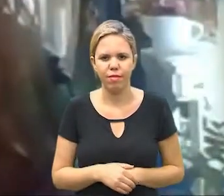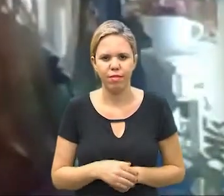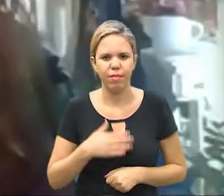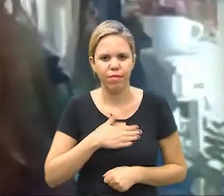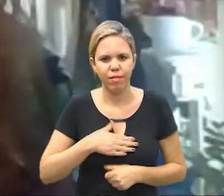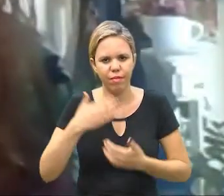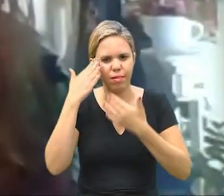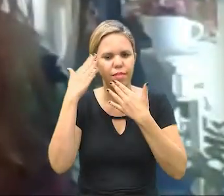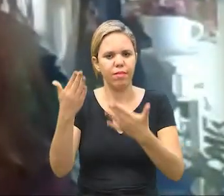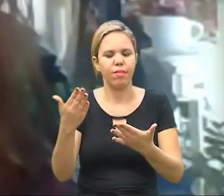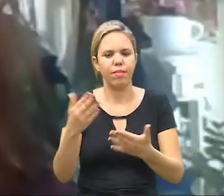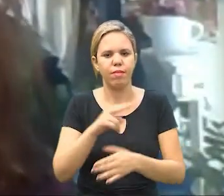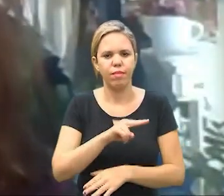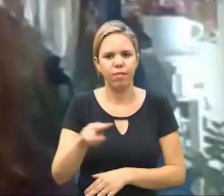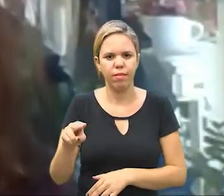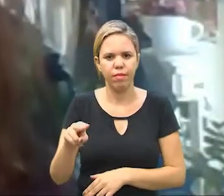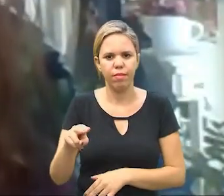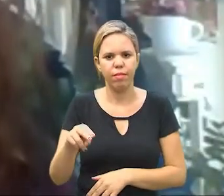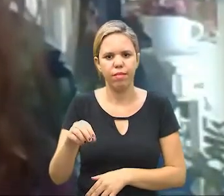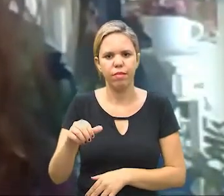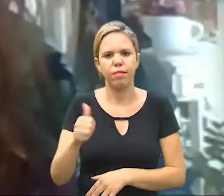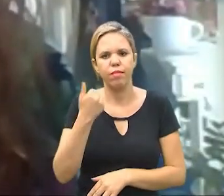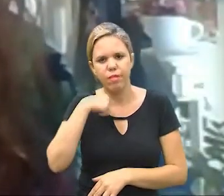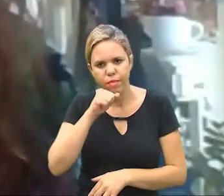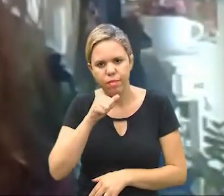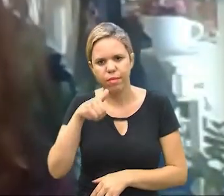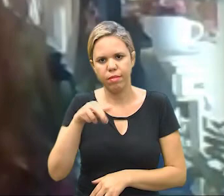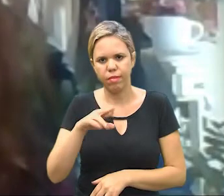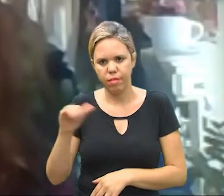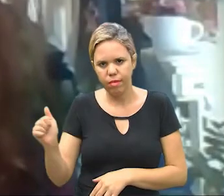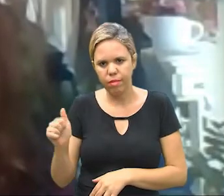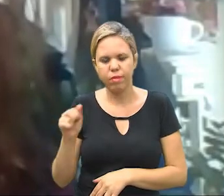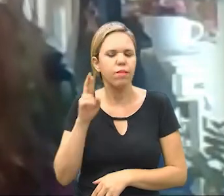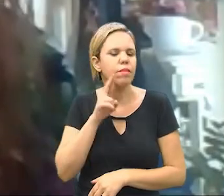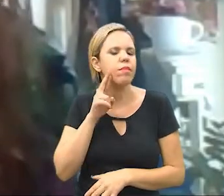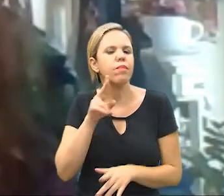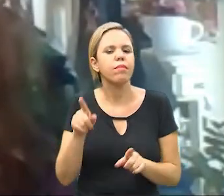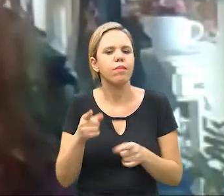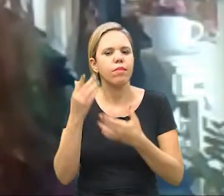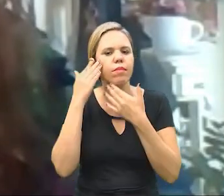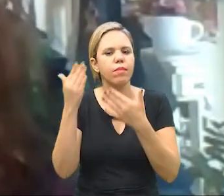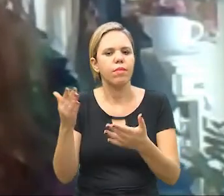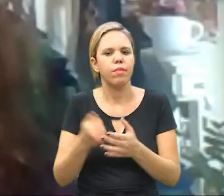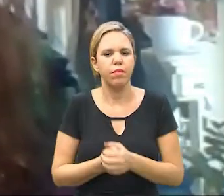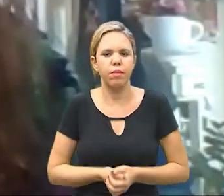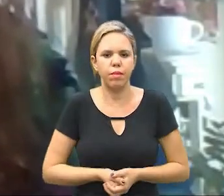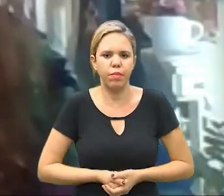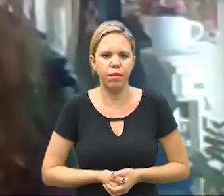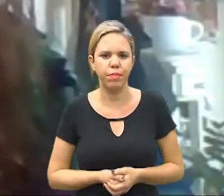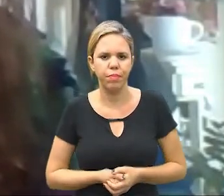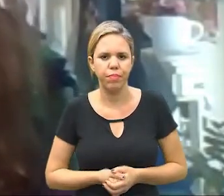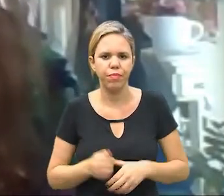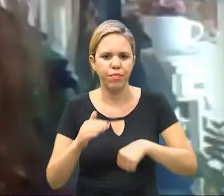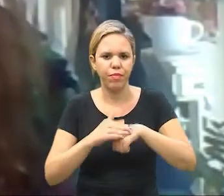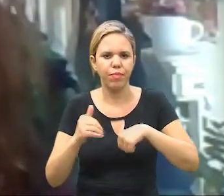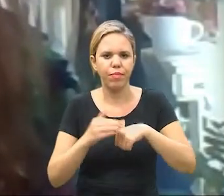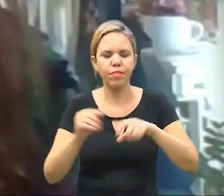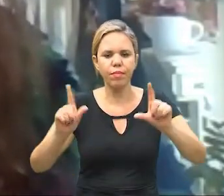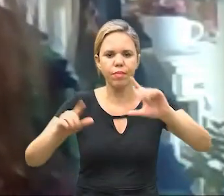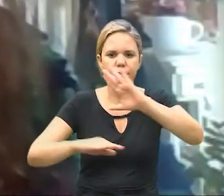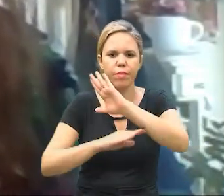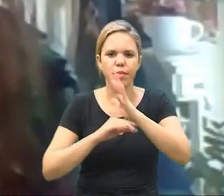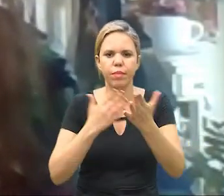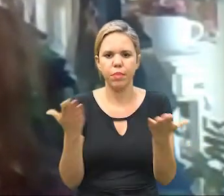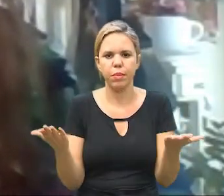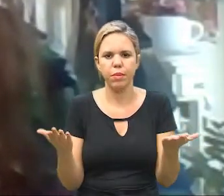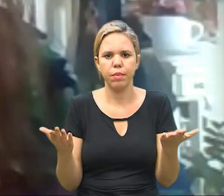nós agradecemos muito em nome do Mãe Maria Rosa. Eu agradeço muito, sabe, esse carinho da TV Câmara, de vocês,